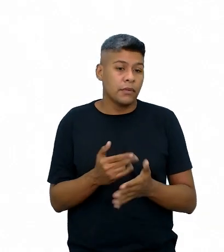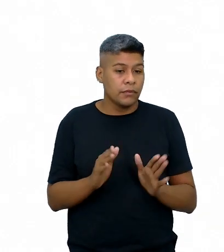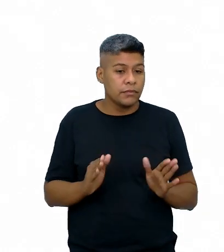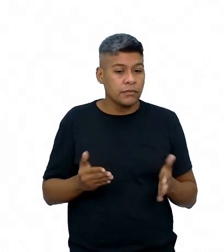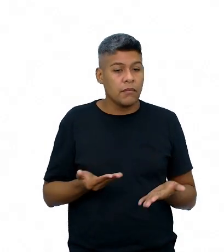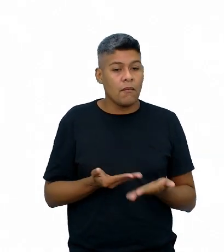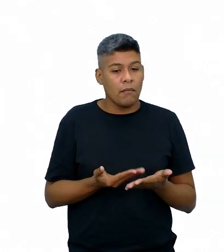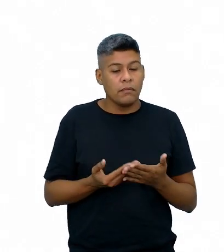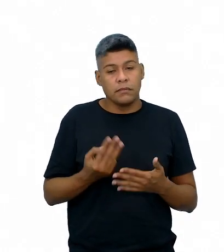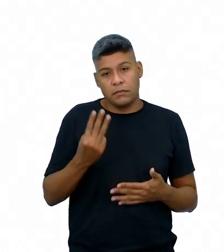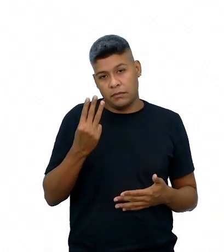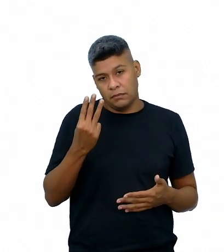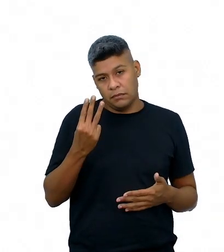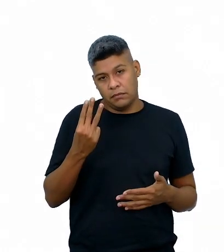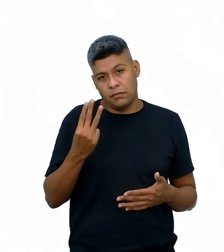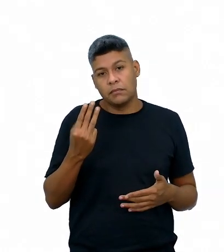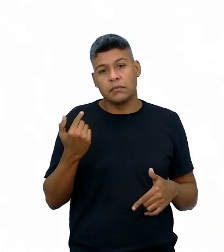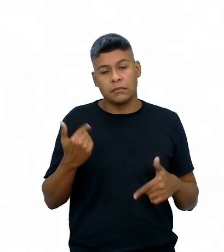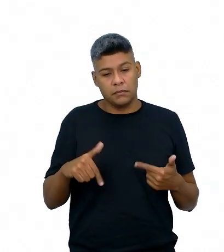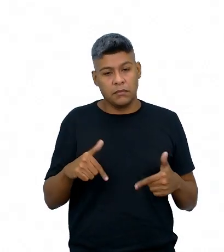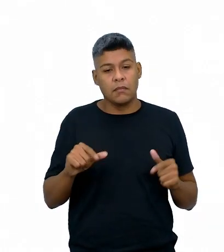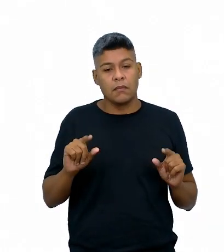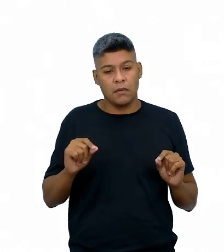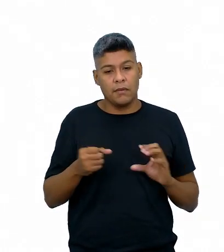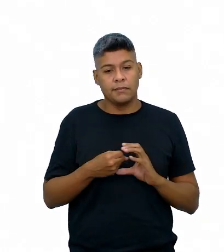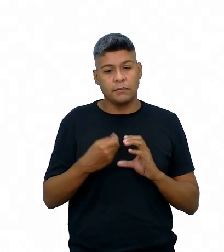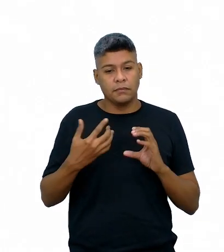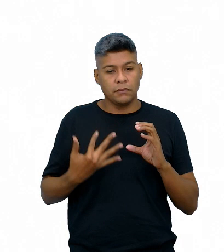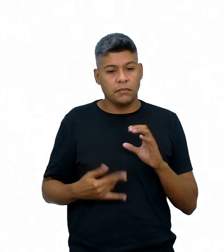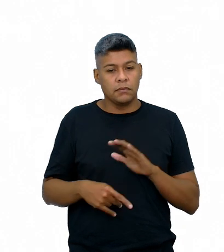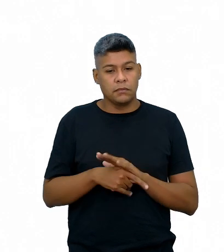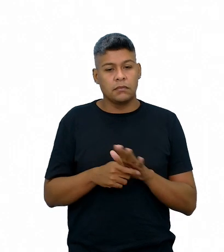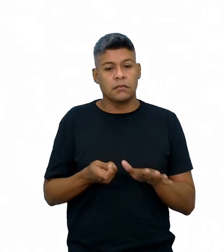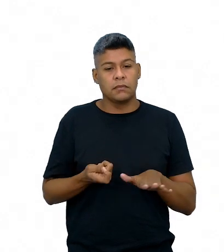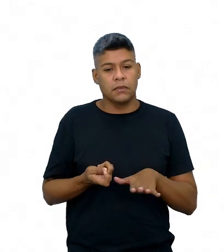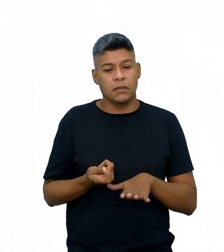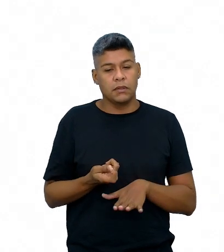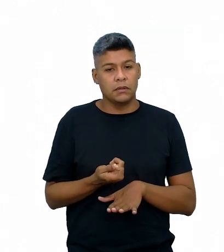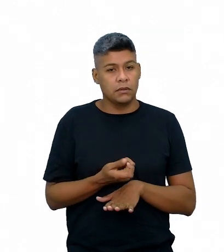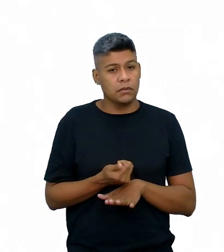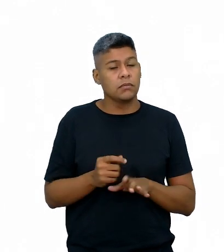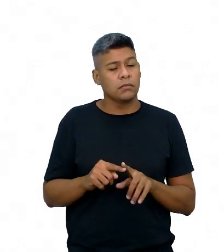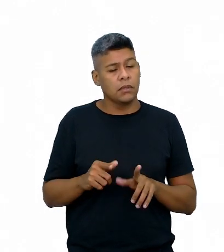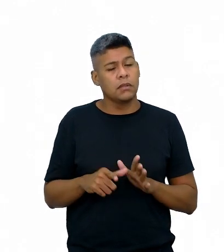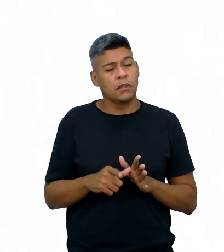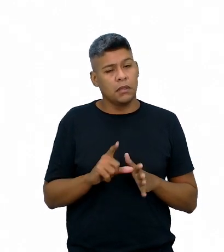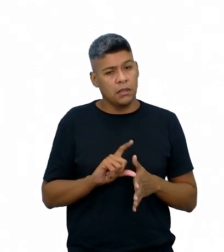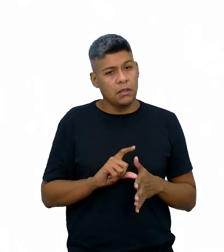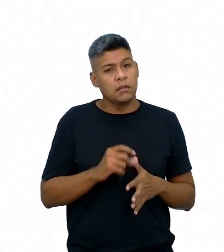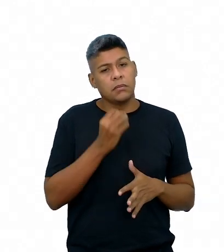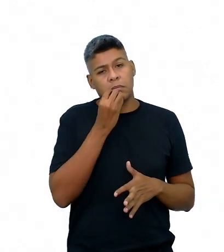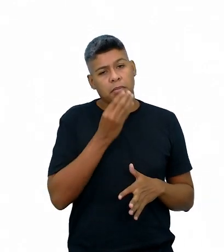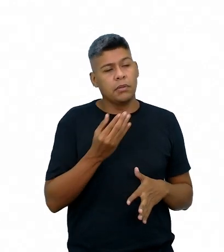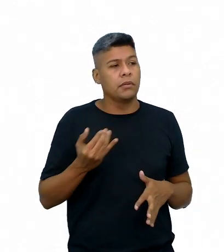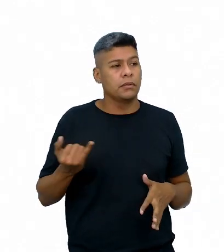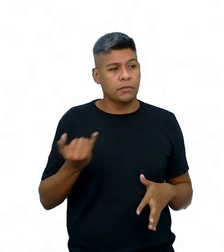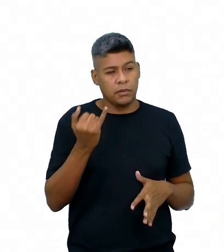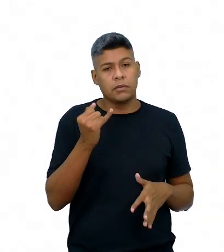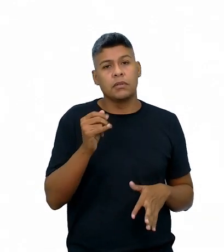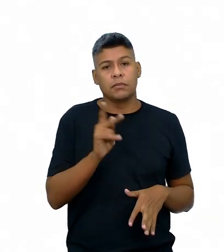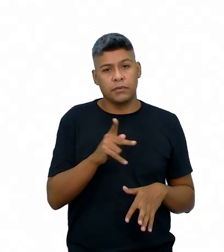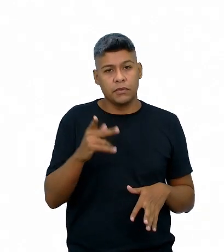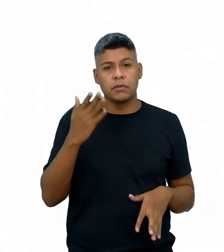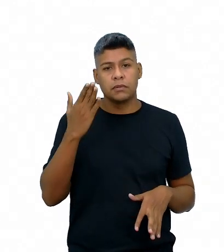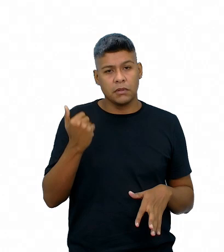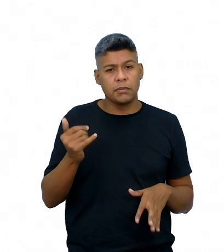aula 3, que trabalha sobre as características das fake news. Mas antes disso, é muito importante o professor